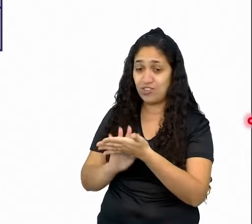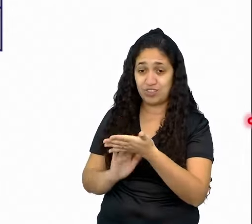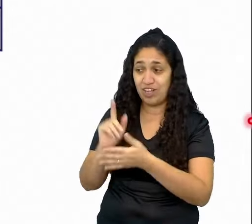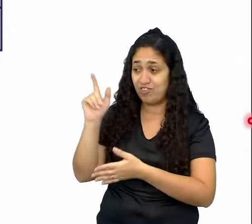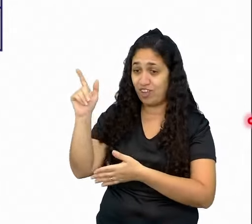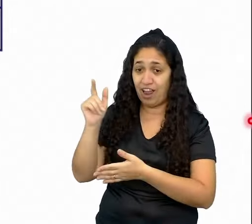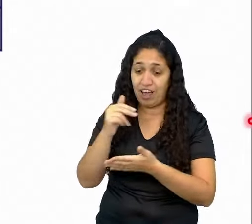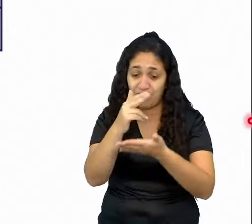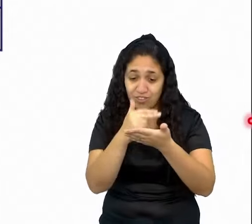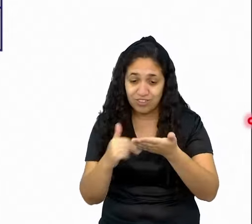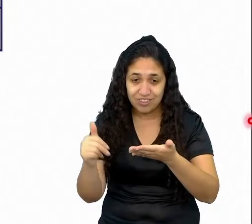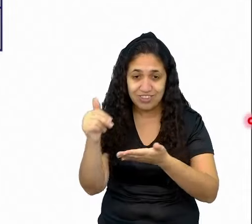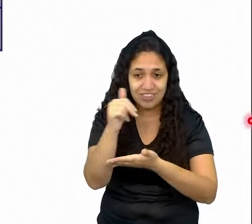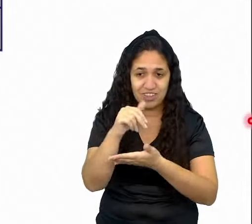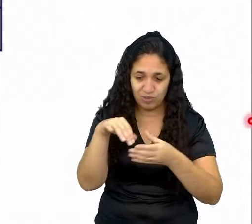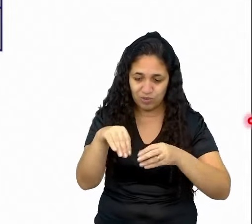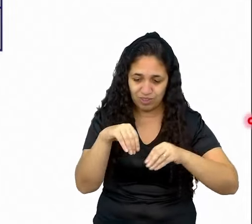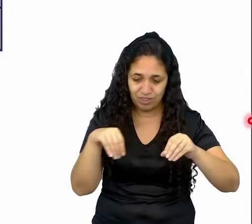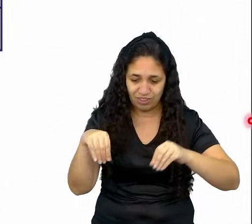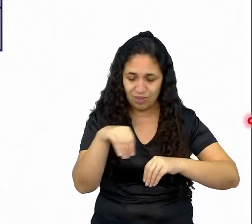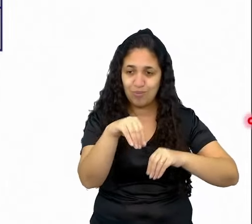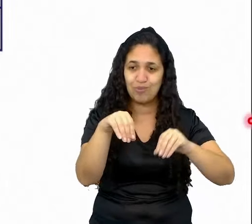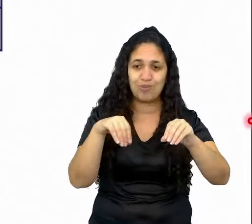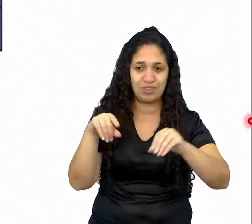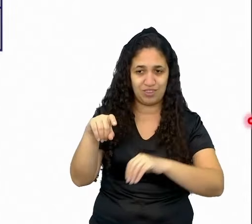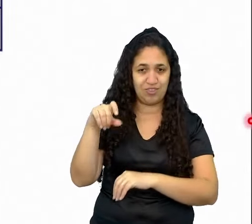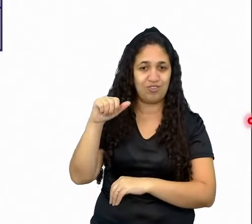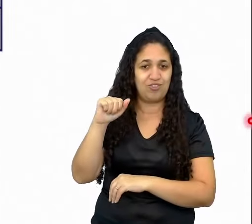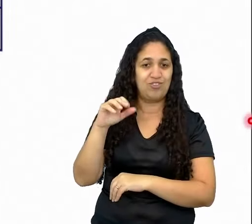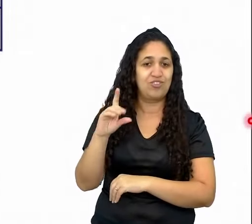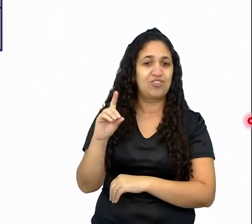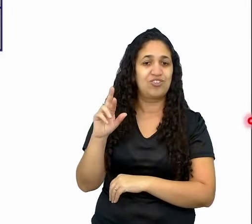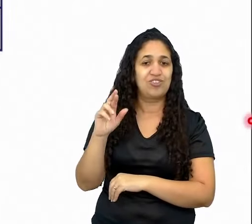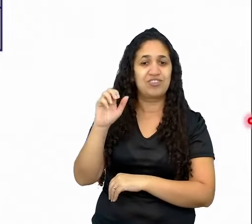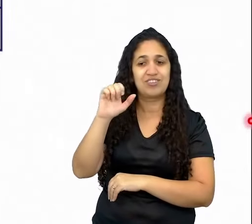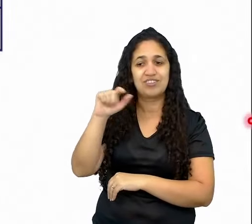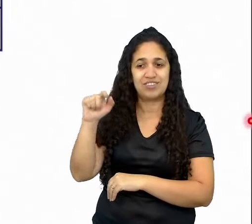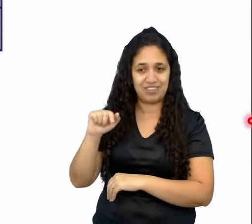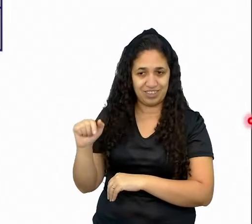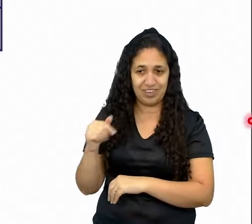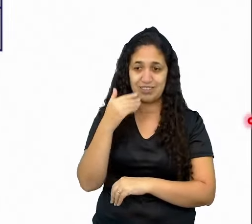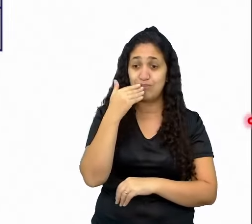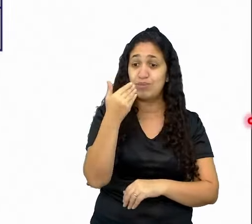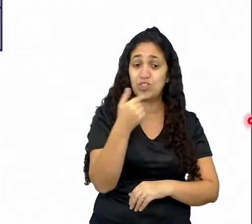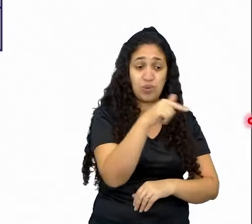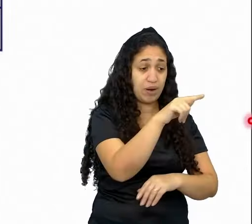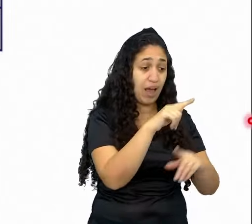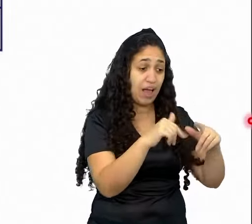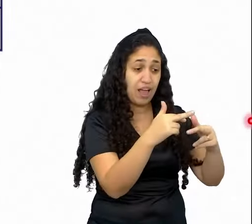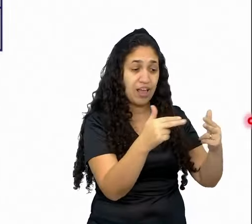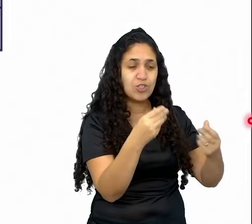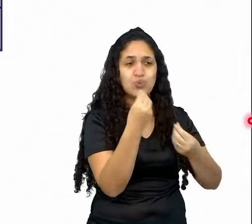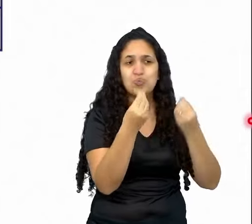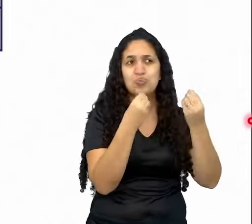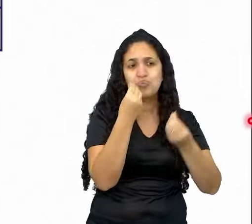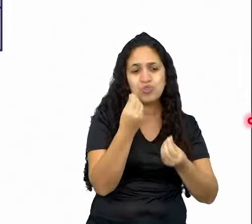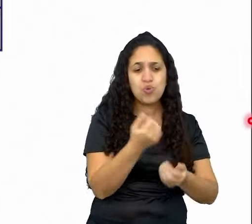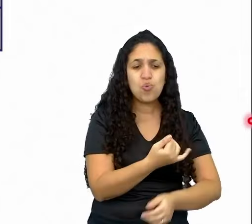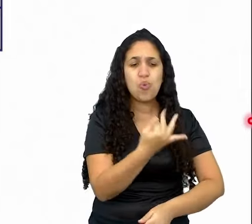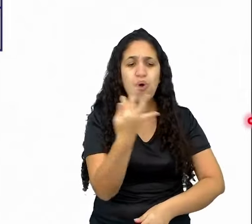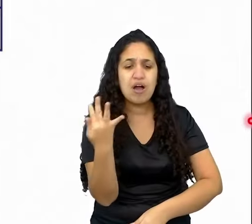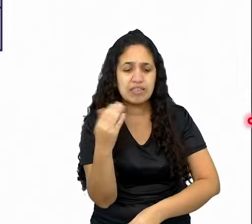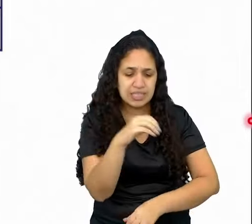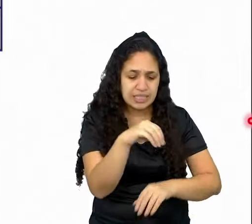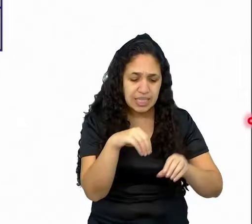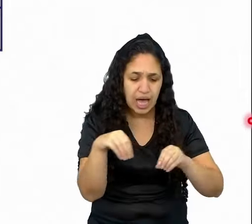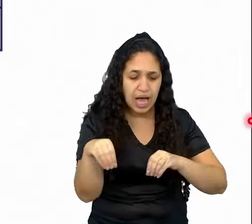de aula, para dar um pouco mais de vida, ou pedir para os meninos, eles contarem quantas casinhas